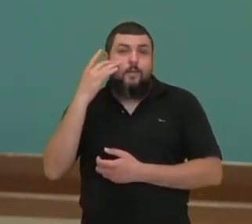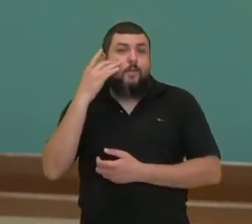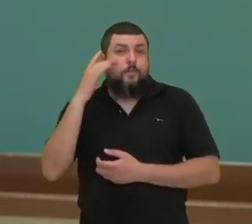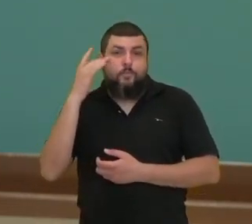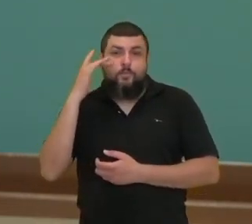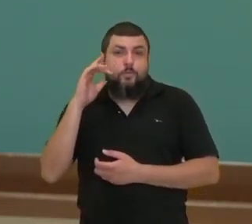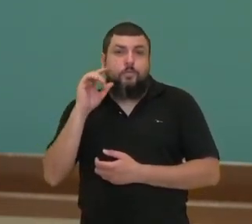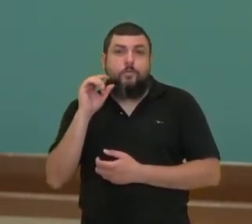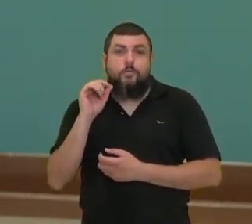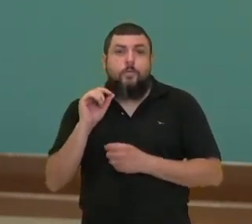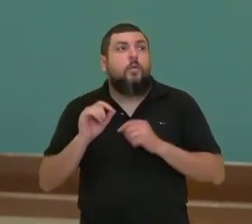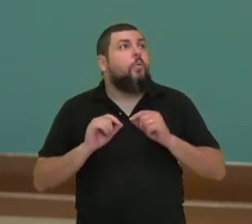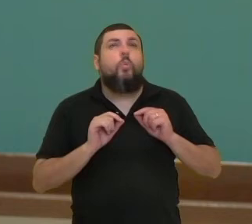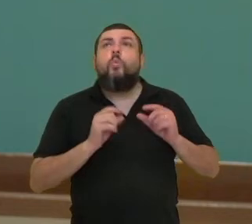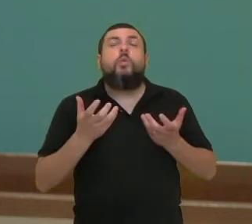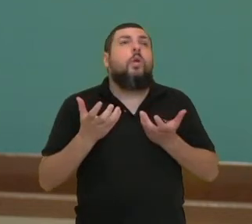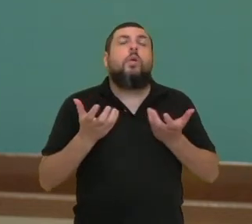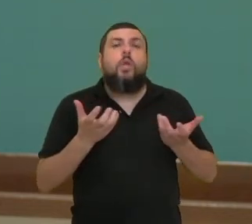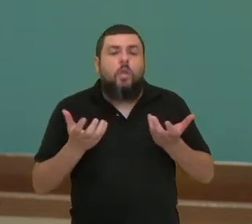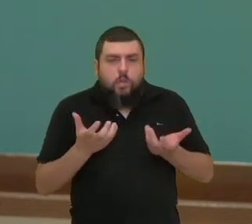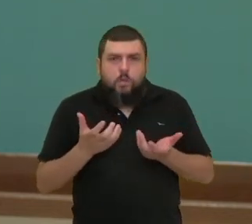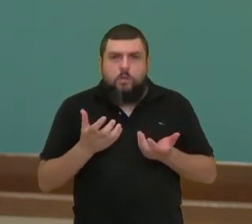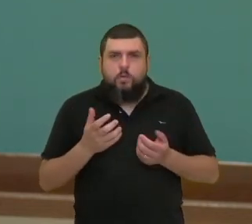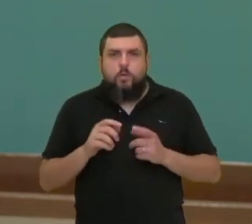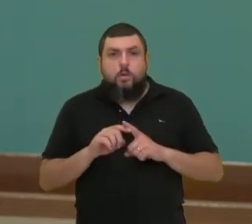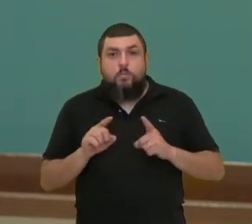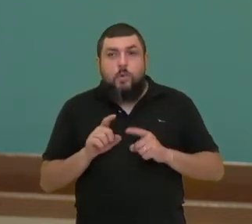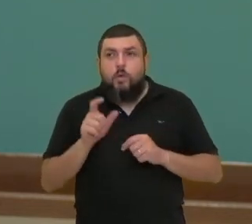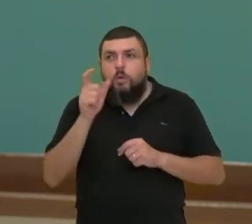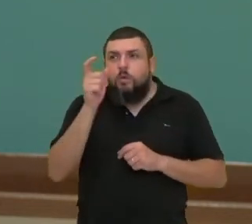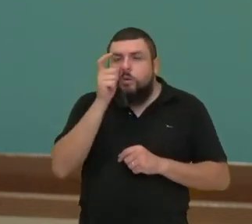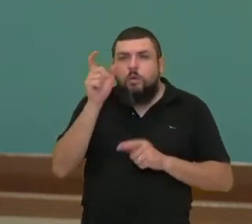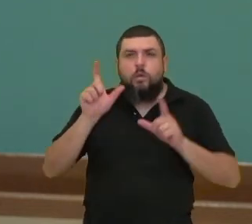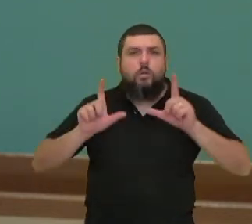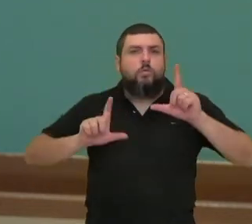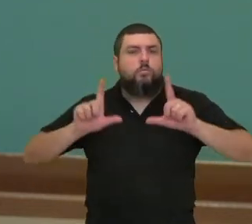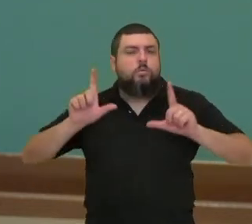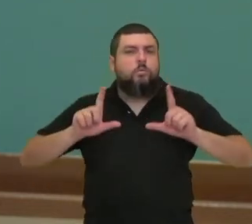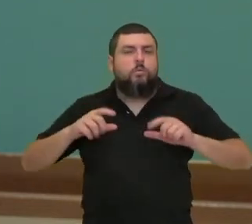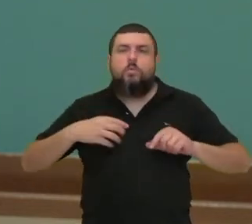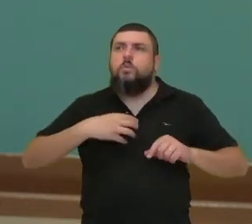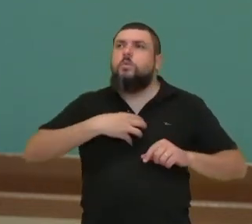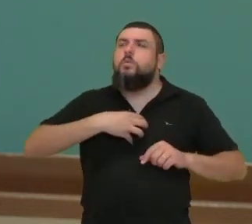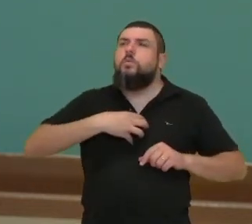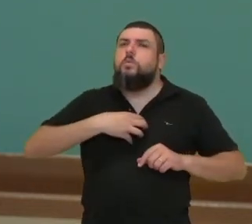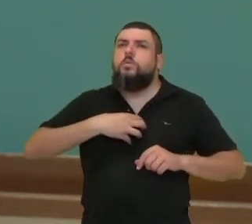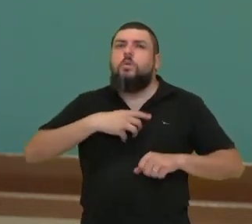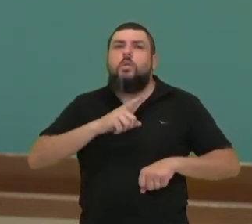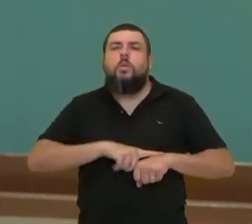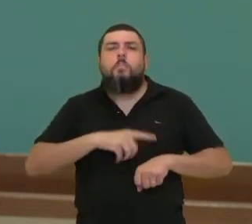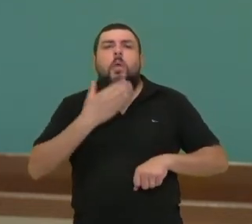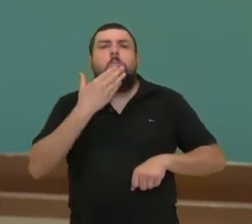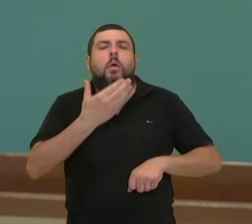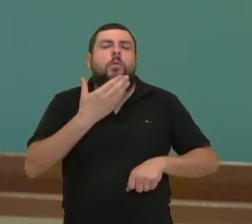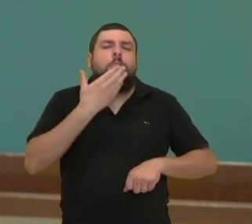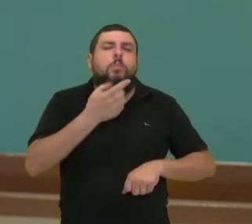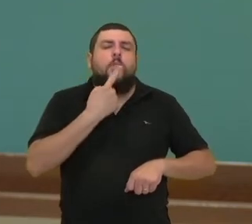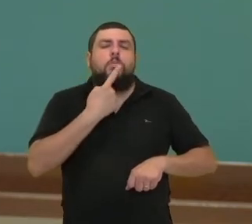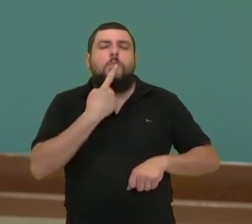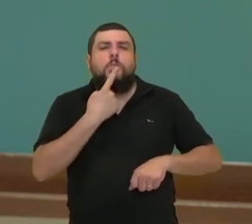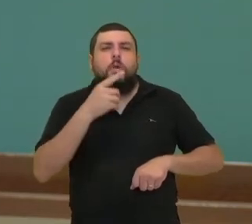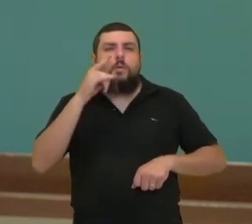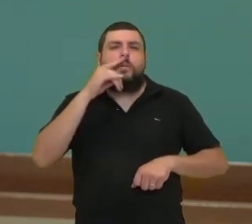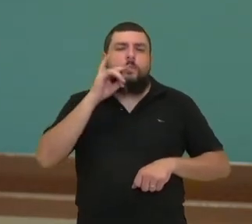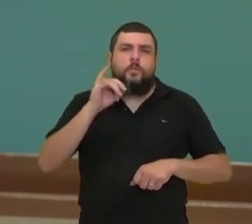ela viu lá na propaganda, né, o brinquedo como mágica, ela acaba pedindo aquele brinquedo. Vamos